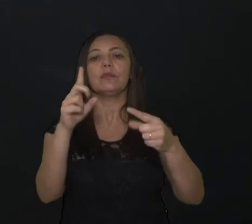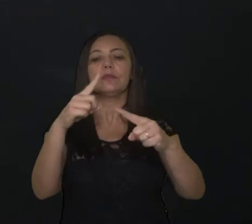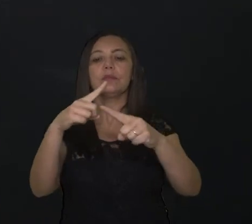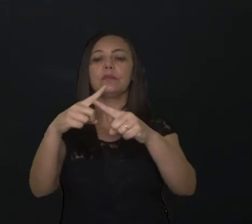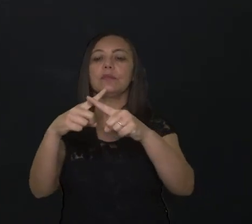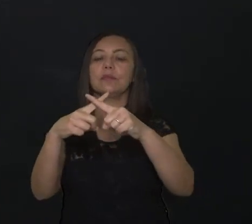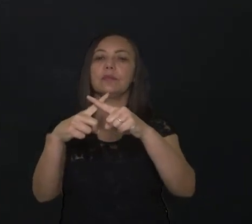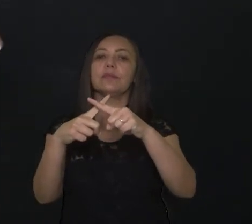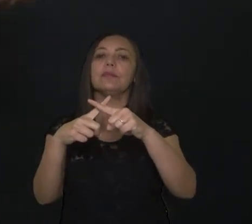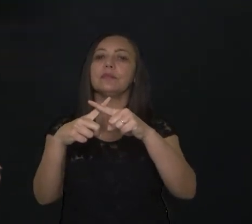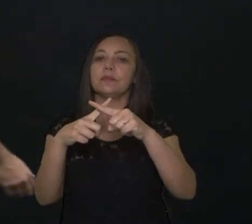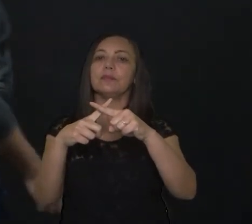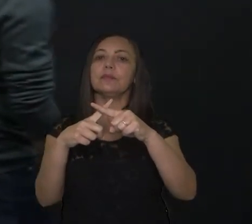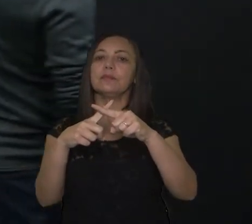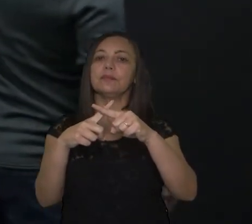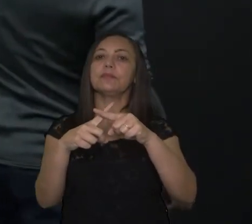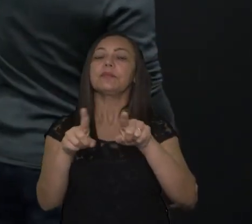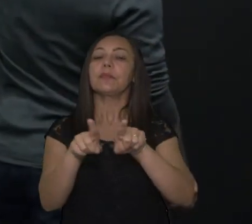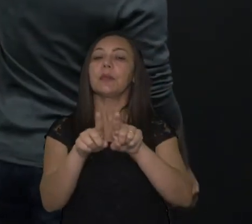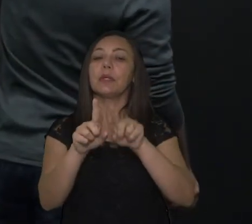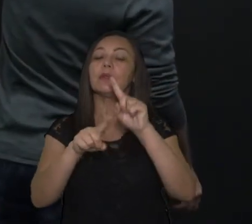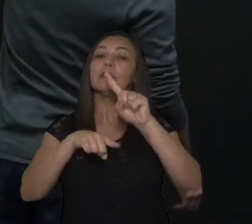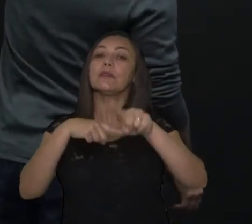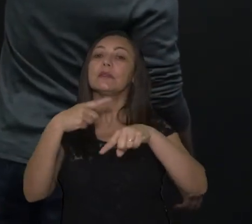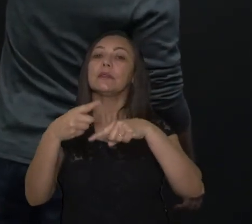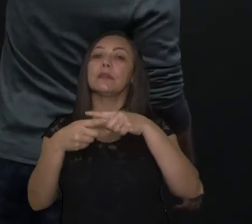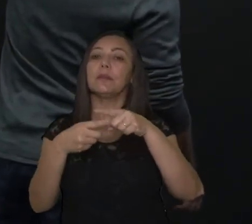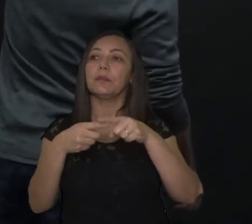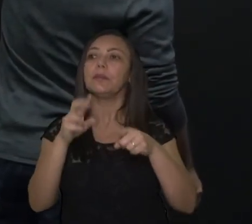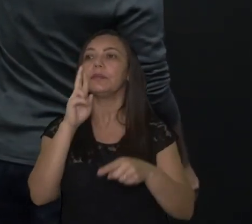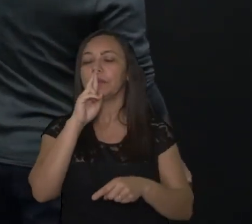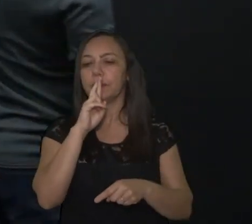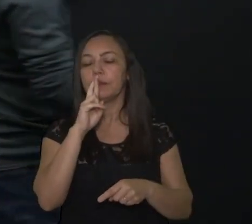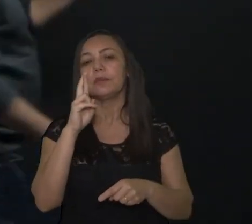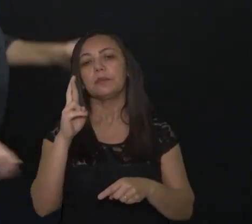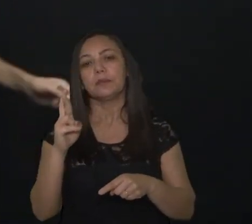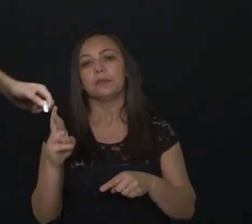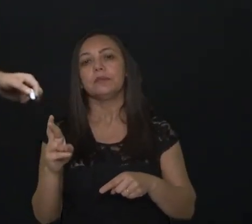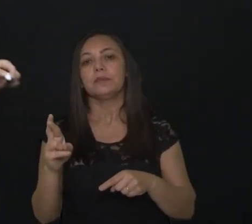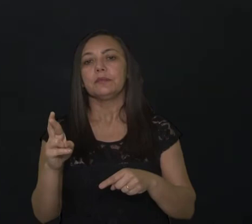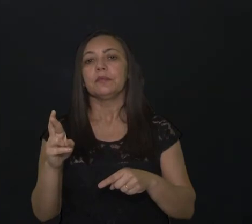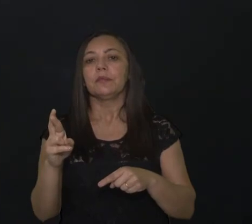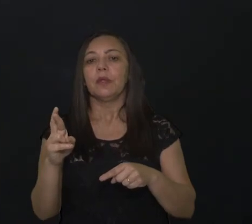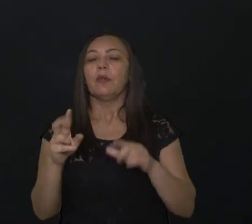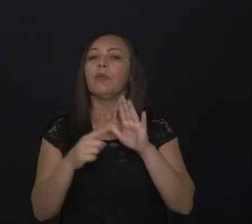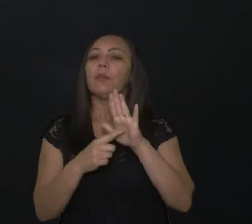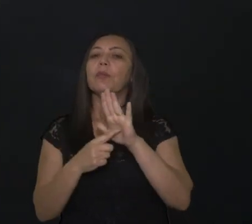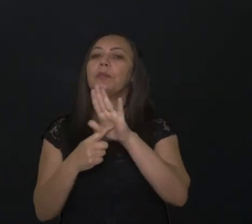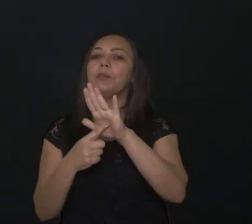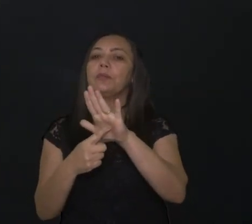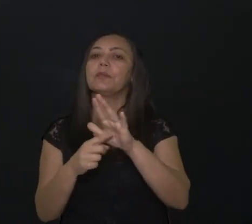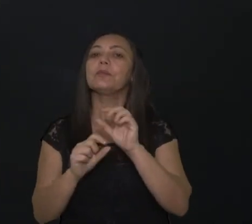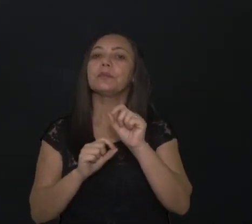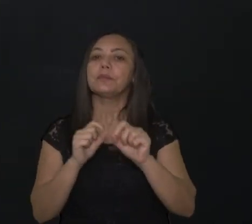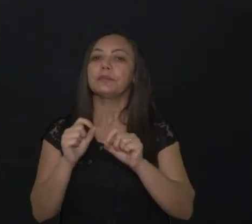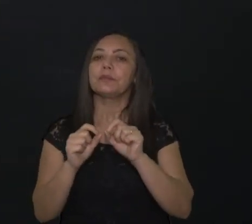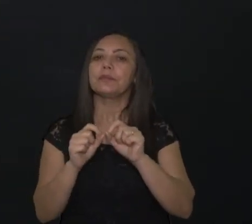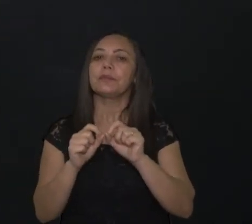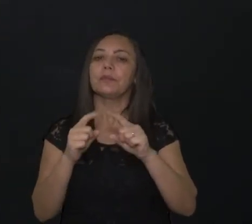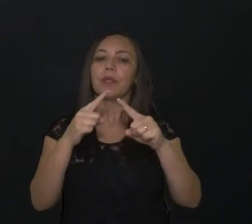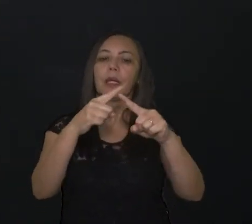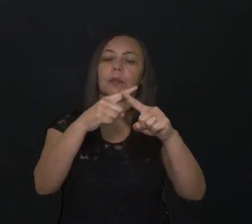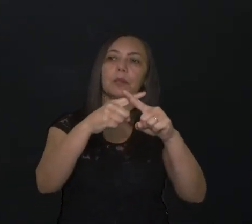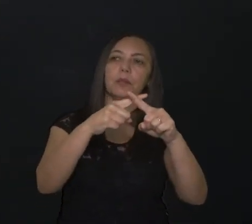fração por 5, tá? E aí, em seguida, deixa eu resolver essa multiplicação para que você veja o